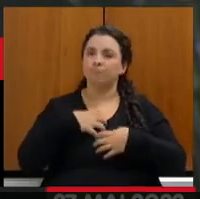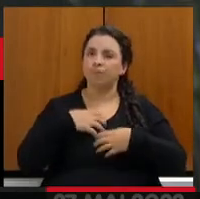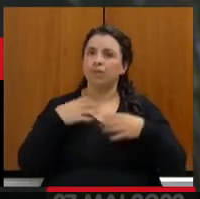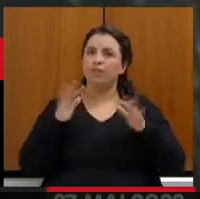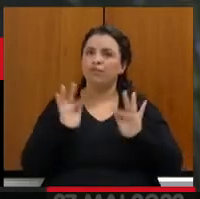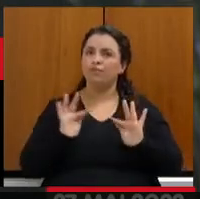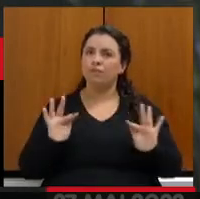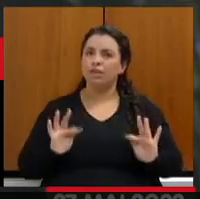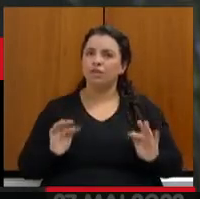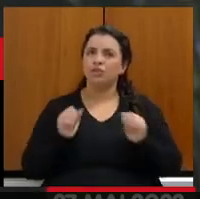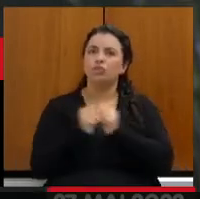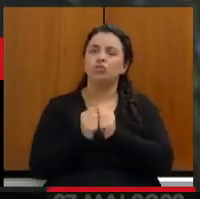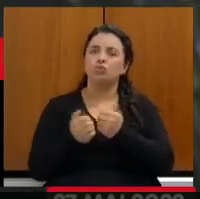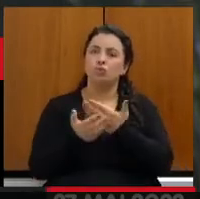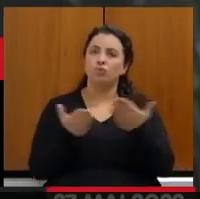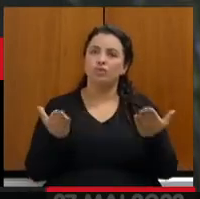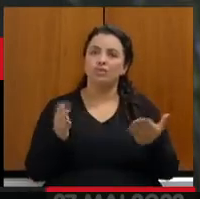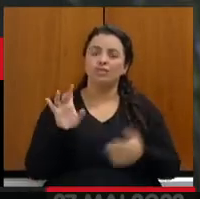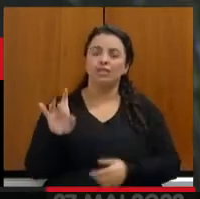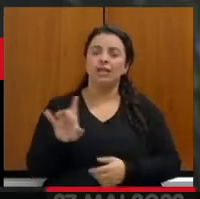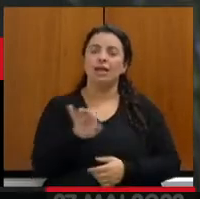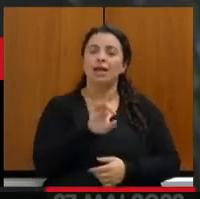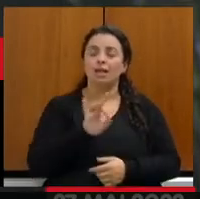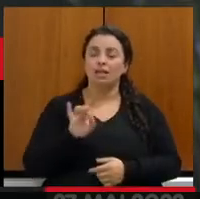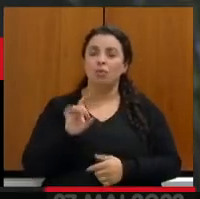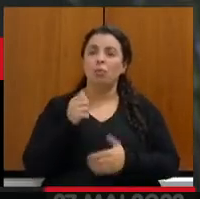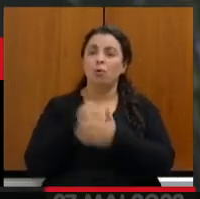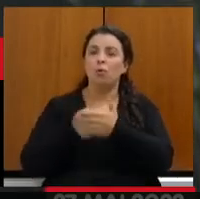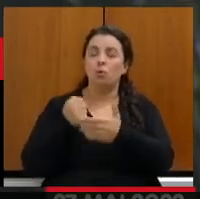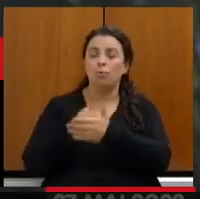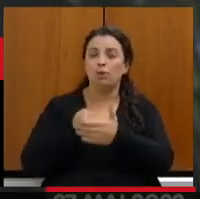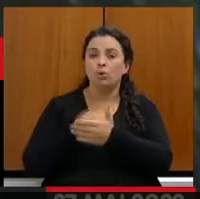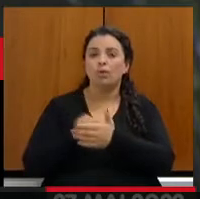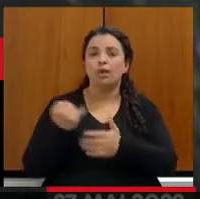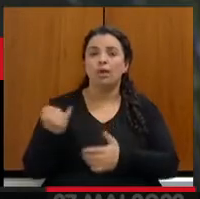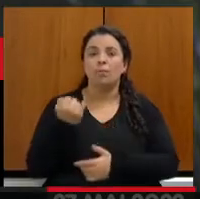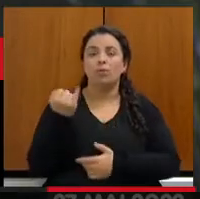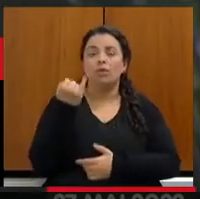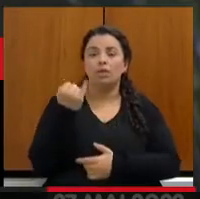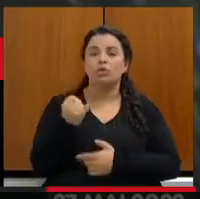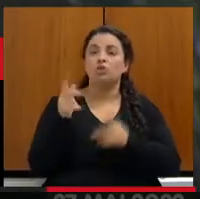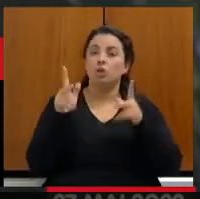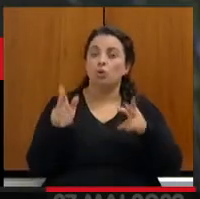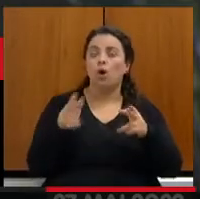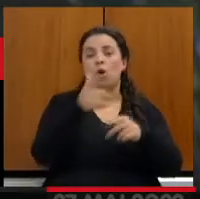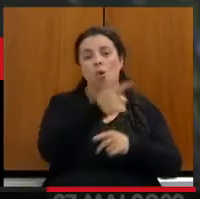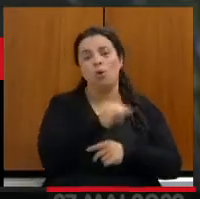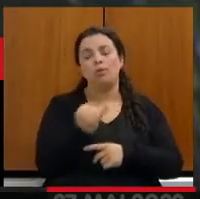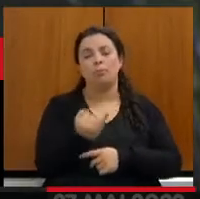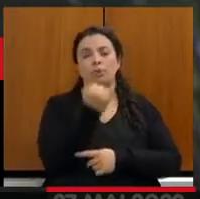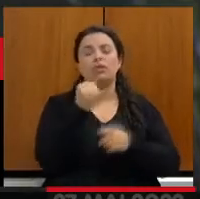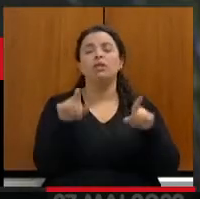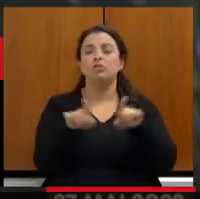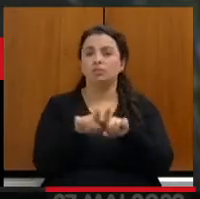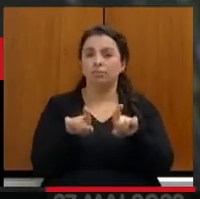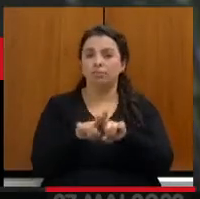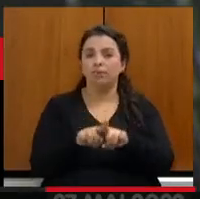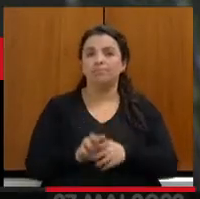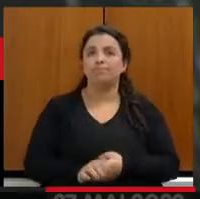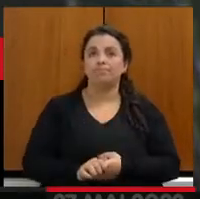cada uma com uma luta tão importante quanto a outra É sim Deputado Arlei